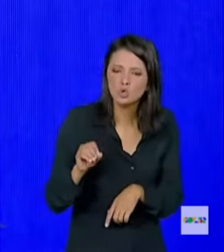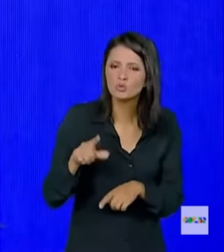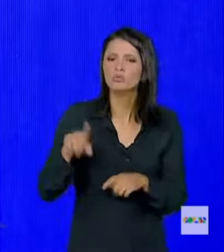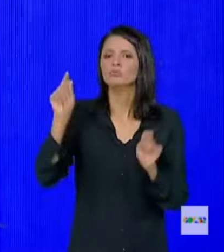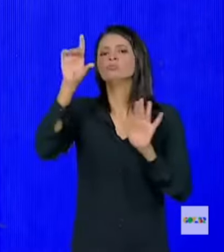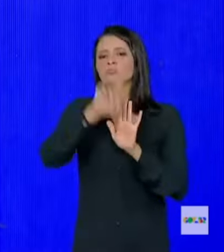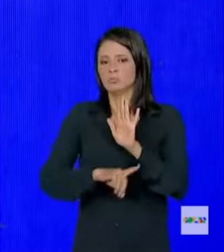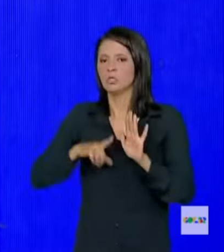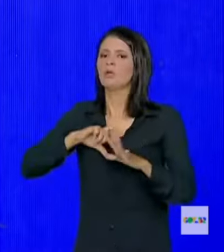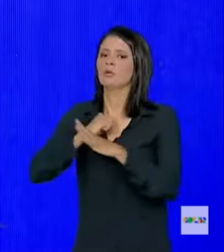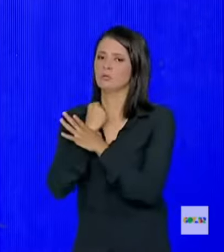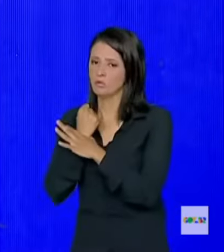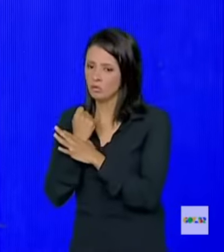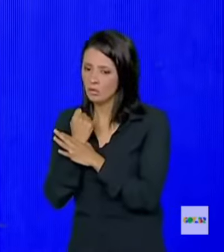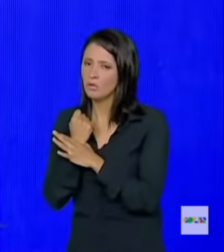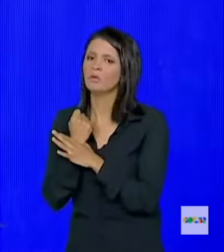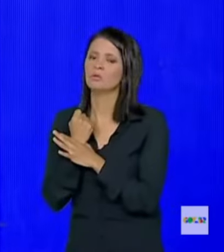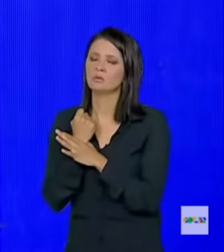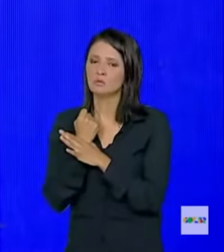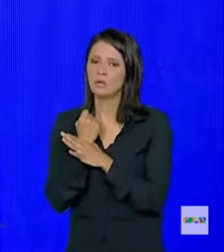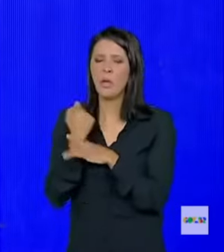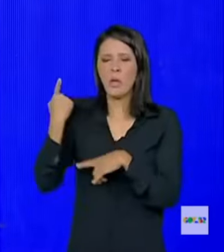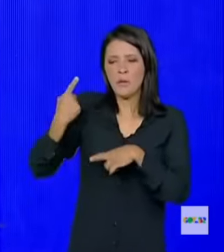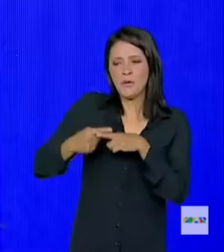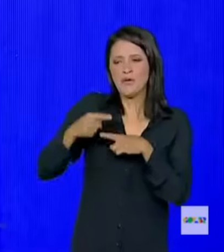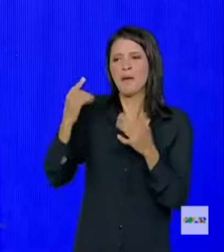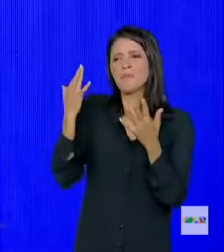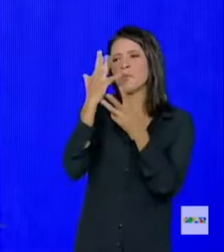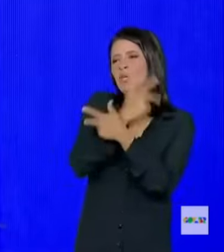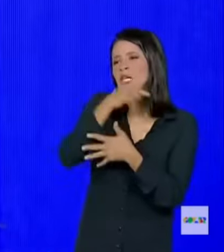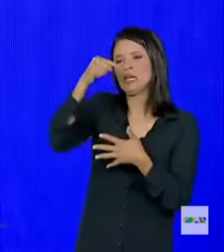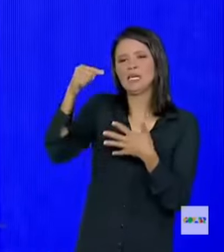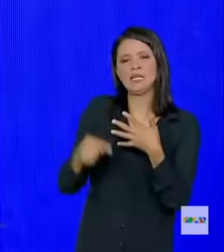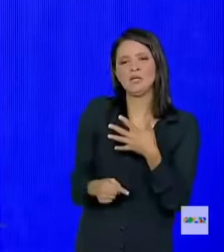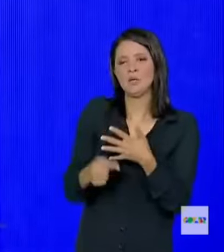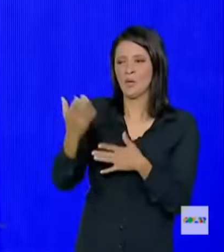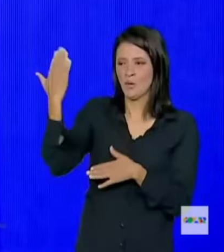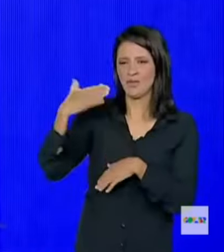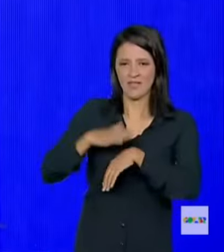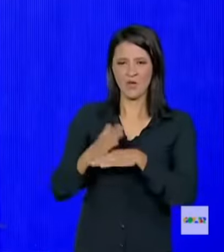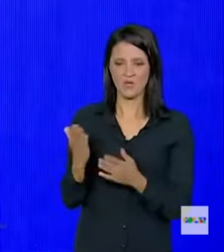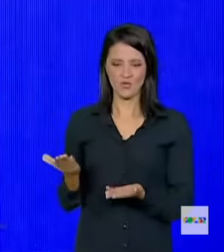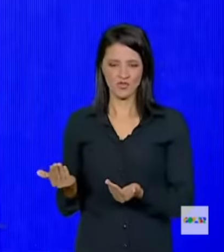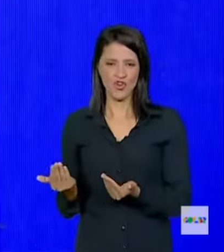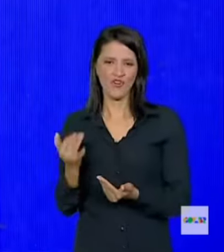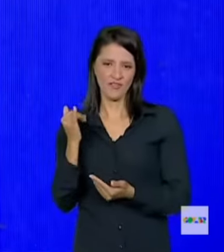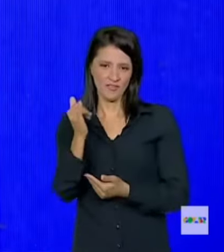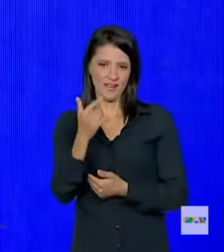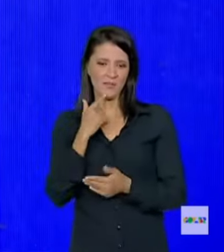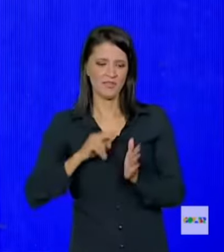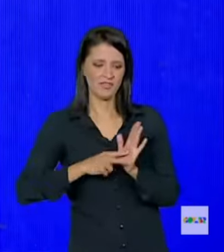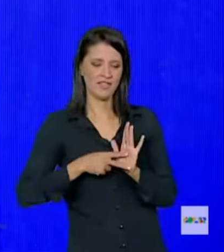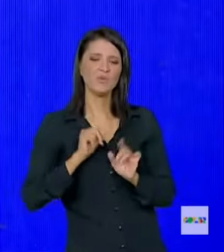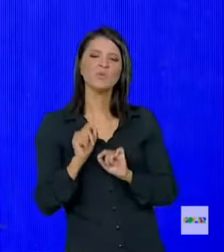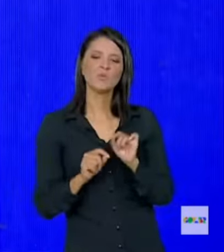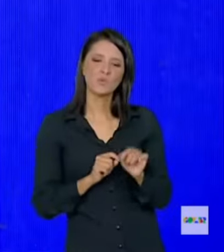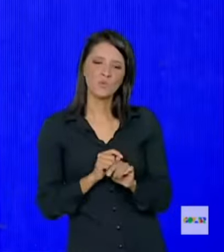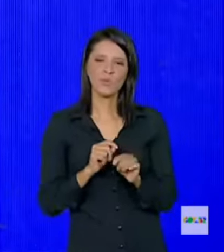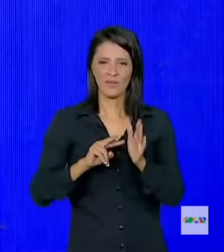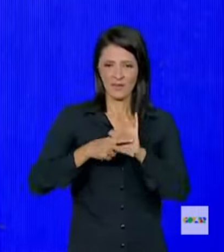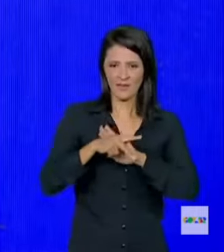certa garantia. Ou seja, porque é tudo muito bonito. No meu tempo de jovem, eu queria dizer para os sindicalistas do sindicato